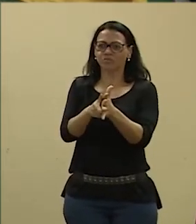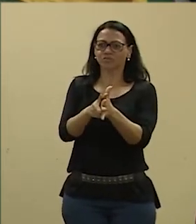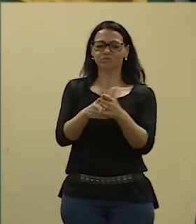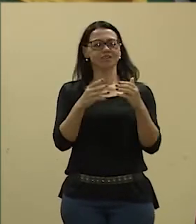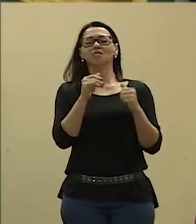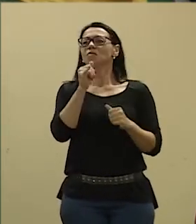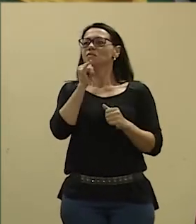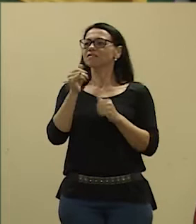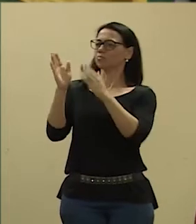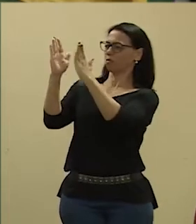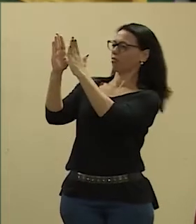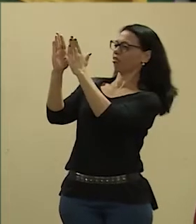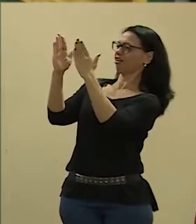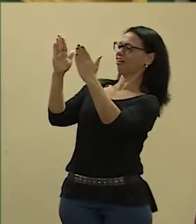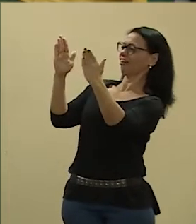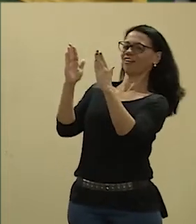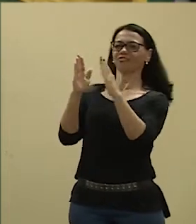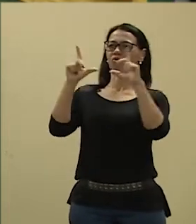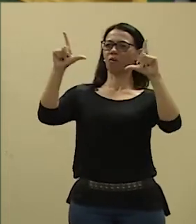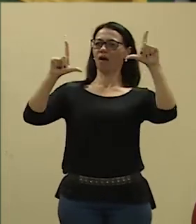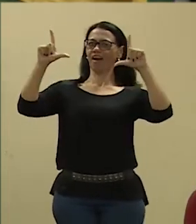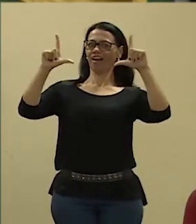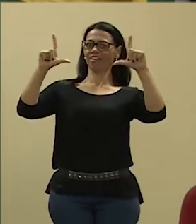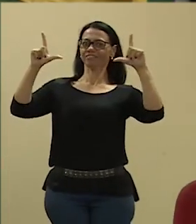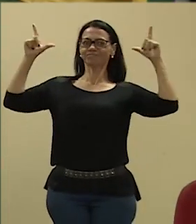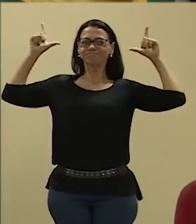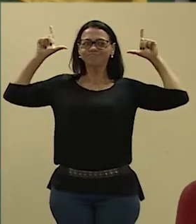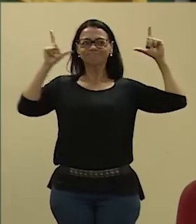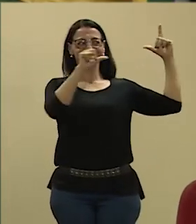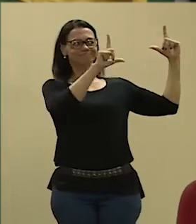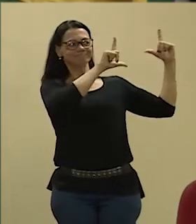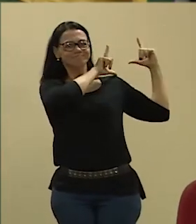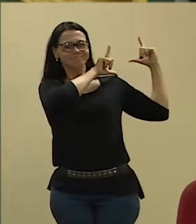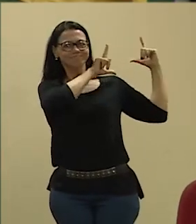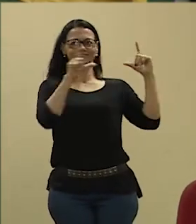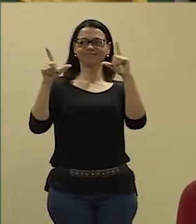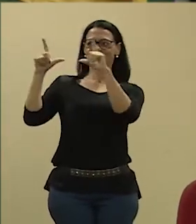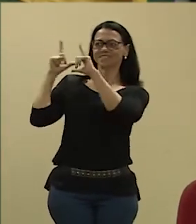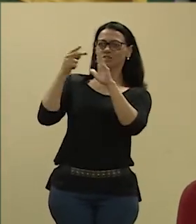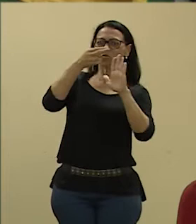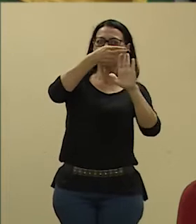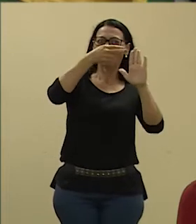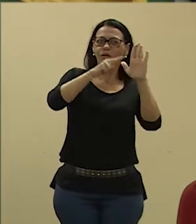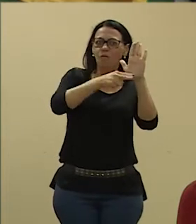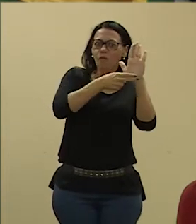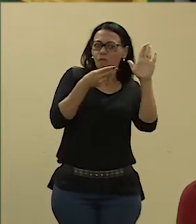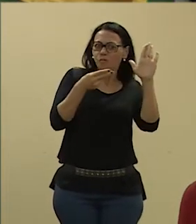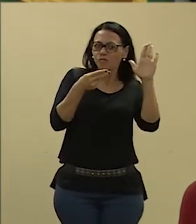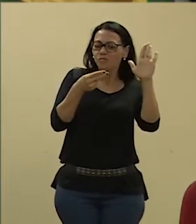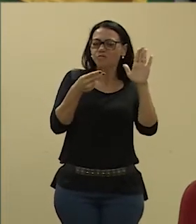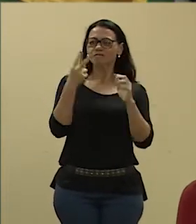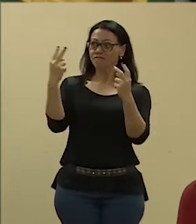livros pôsteres enfim né diversos recursos visuais ali de decoração